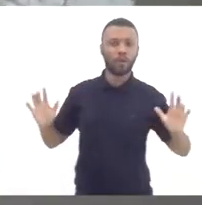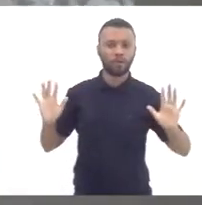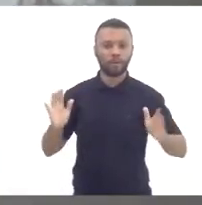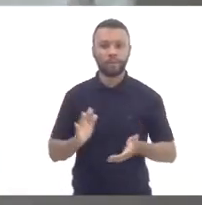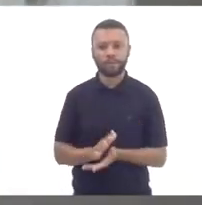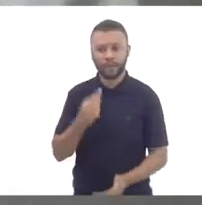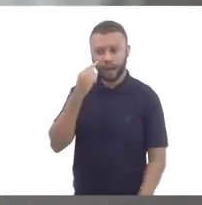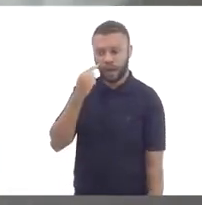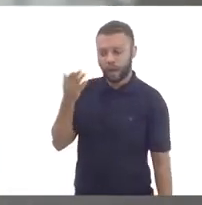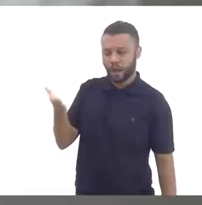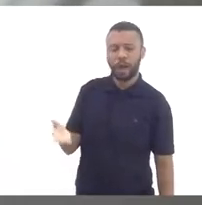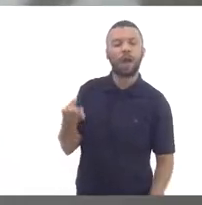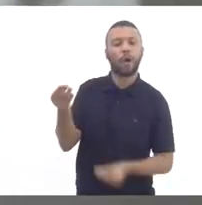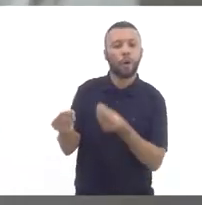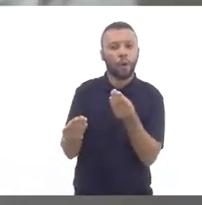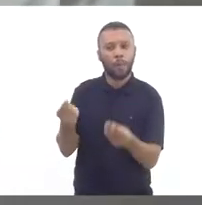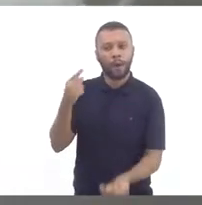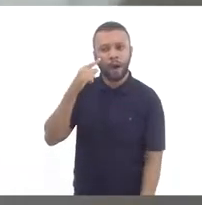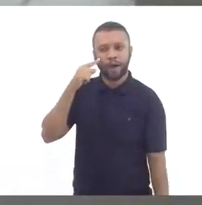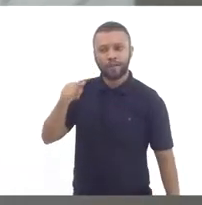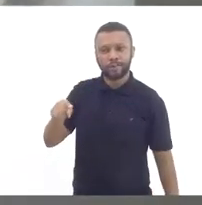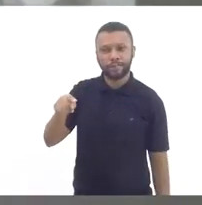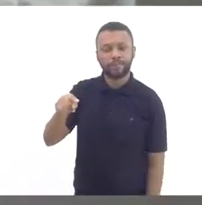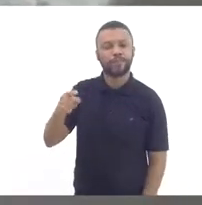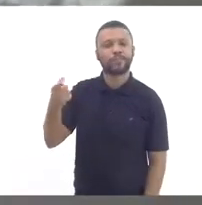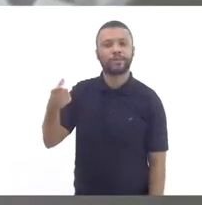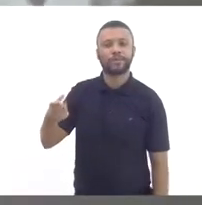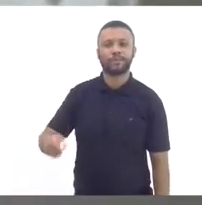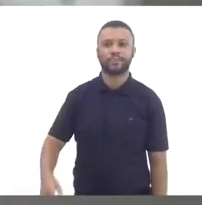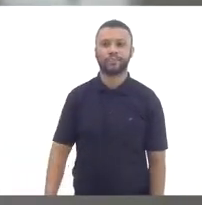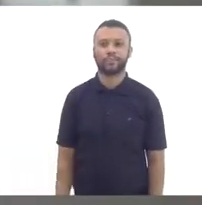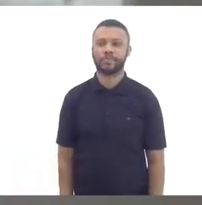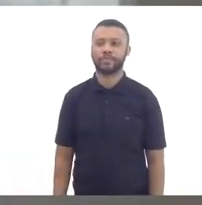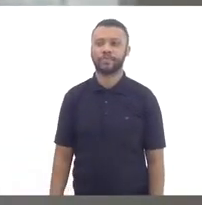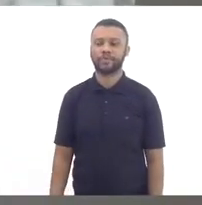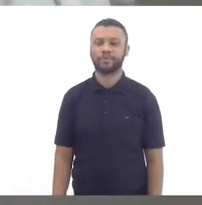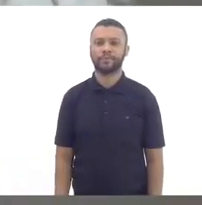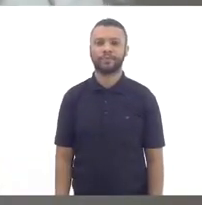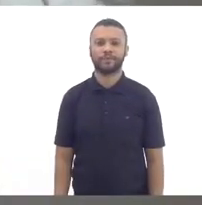Olha aqui. Muitos deles estão assim, ó. Tá vendo? Tá vendo? Ó.